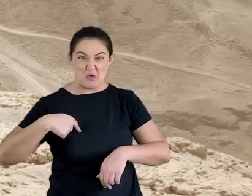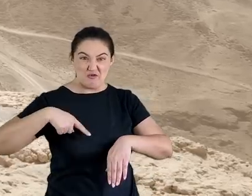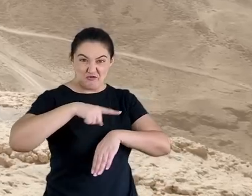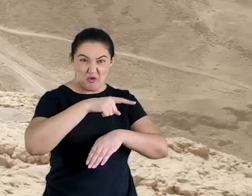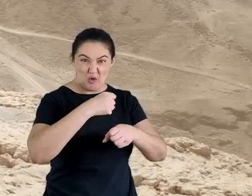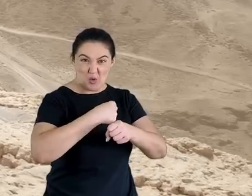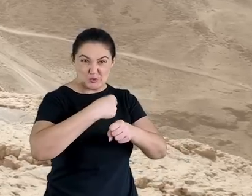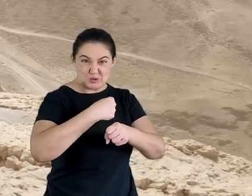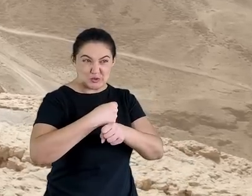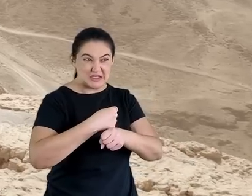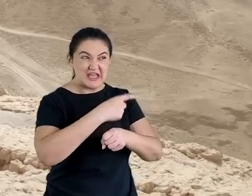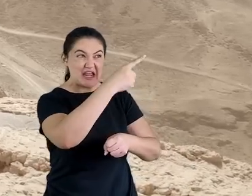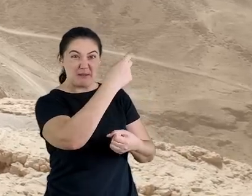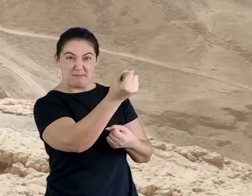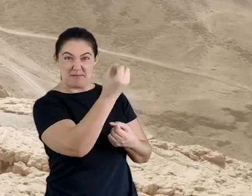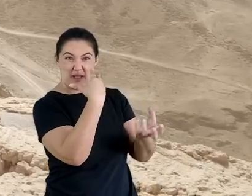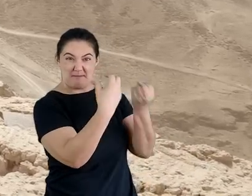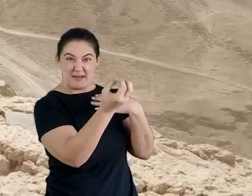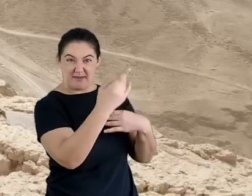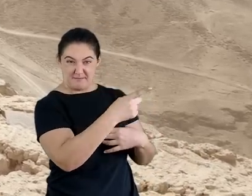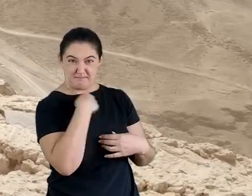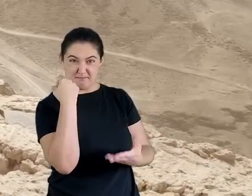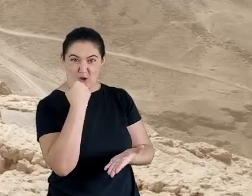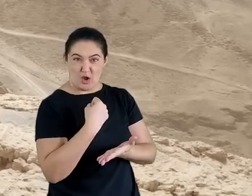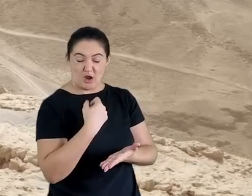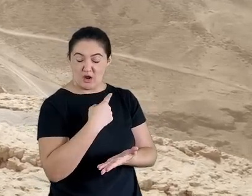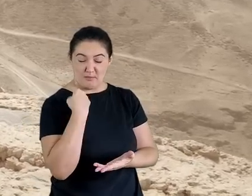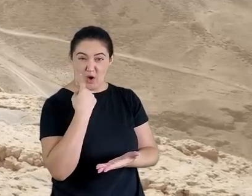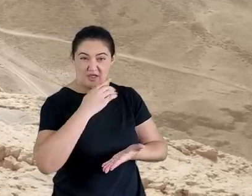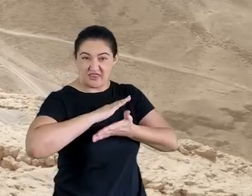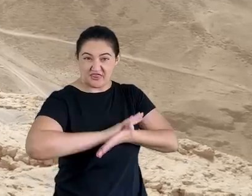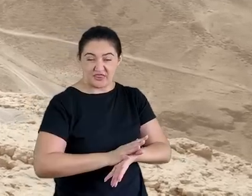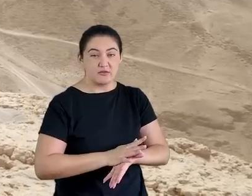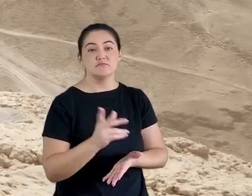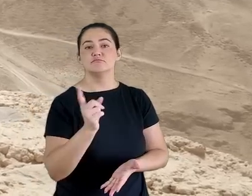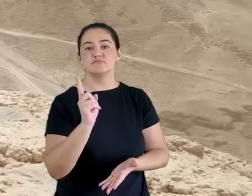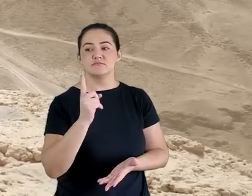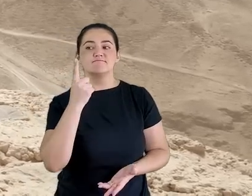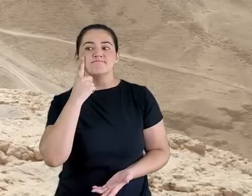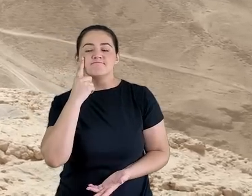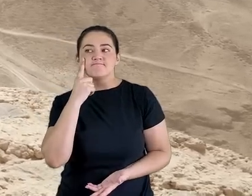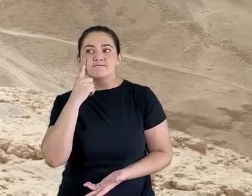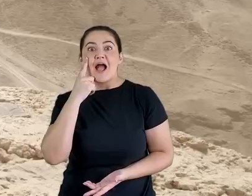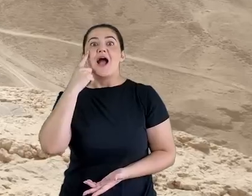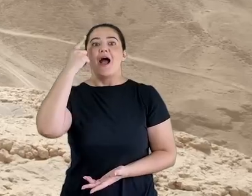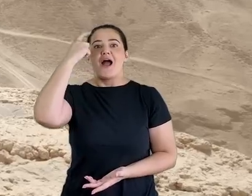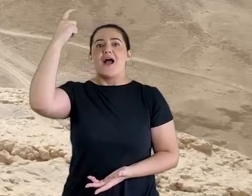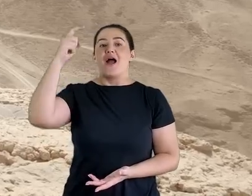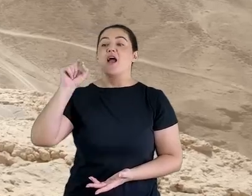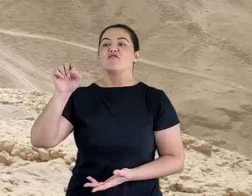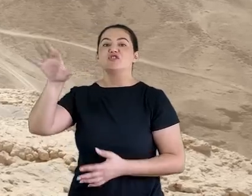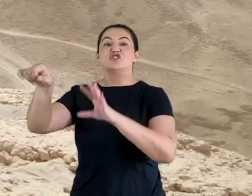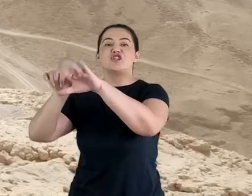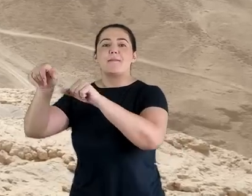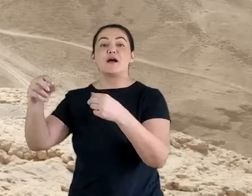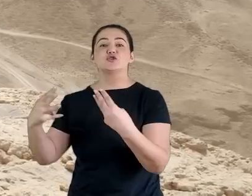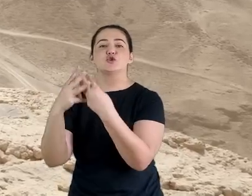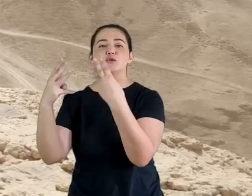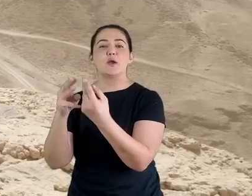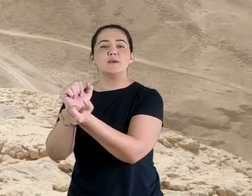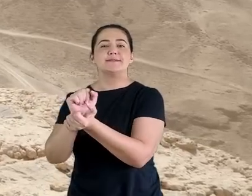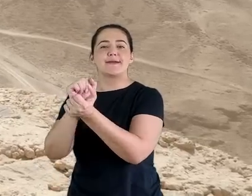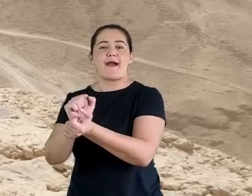a ponte, de modo que isso gerou um dilema ético. Se eles matassem os construtores da rampa, estariam matando os seus